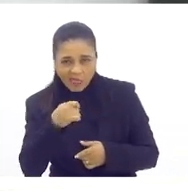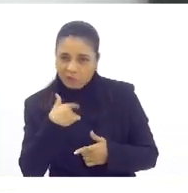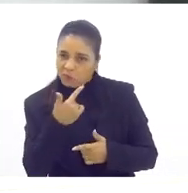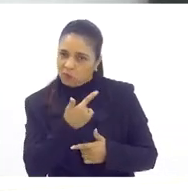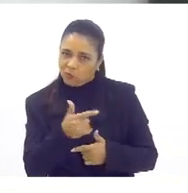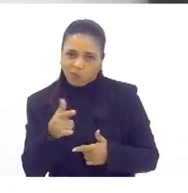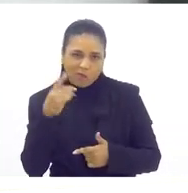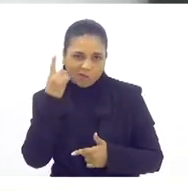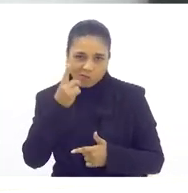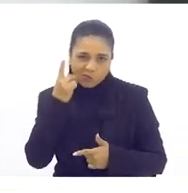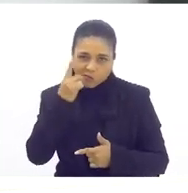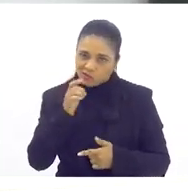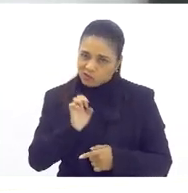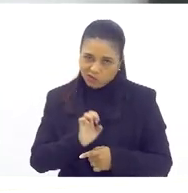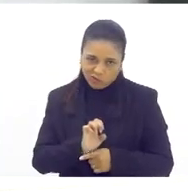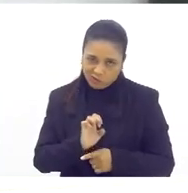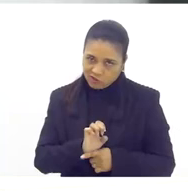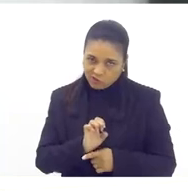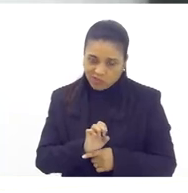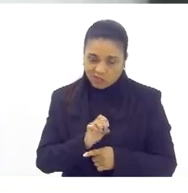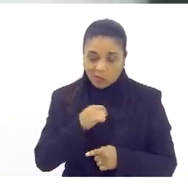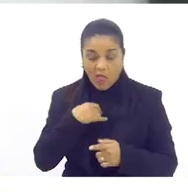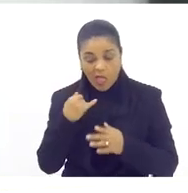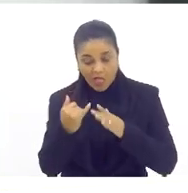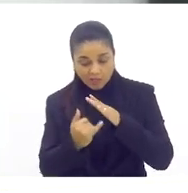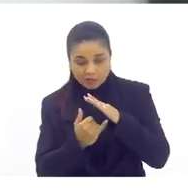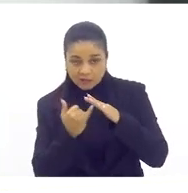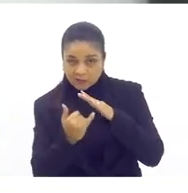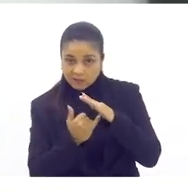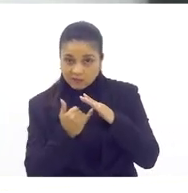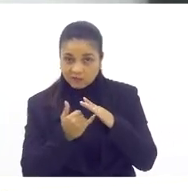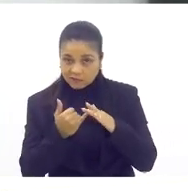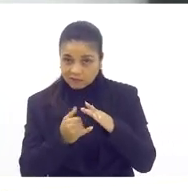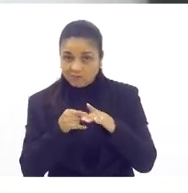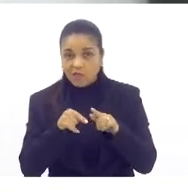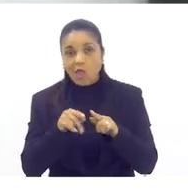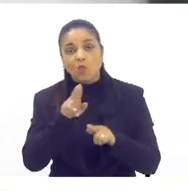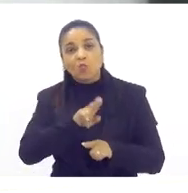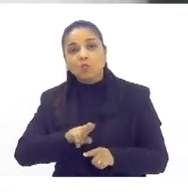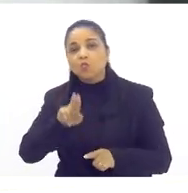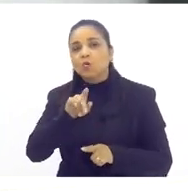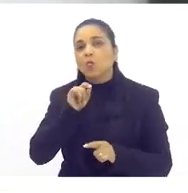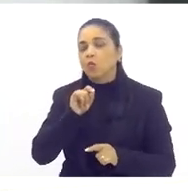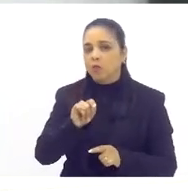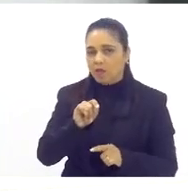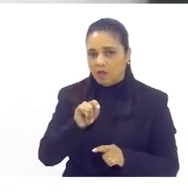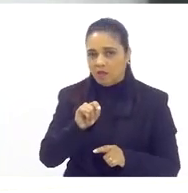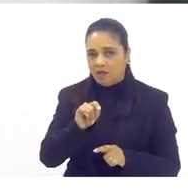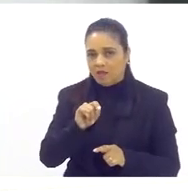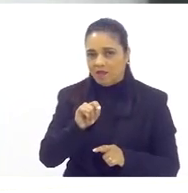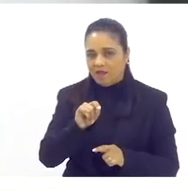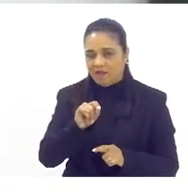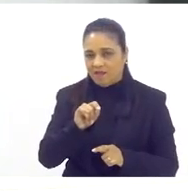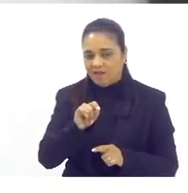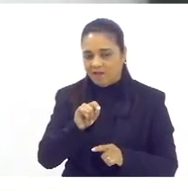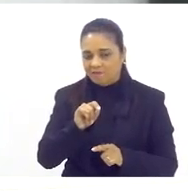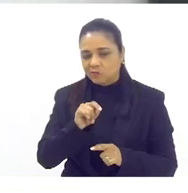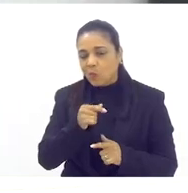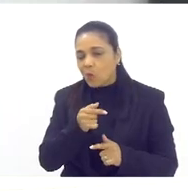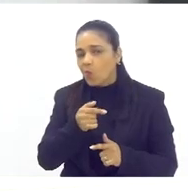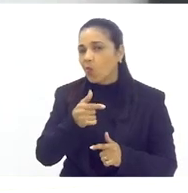a nossa instituição muitas das vezes ela é utilizada para outros fins e não para o que deveria ser